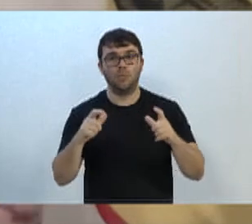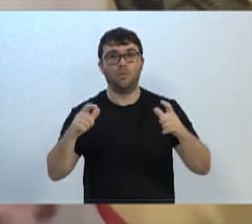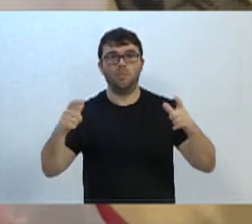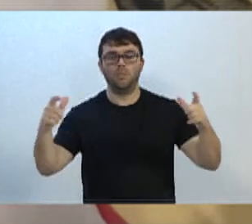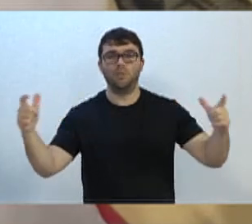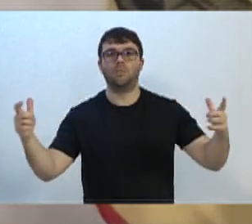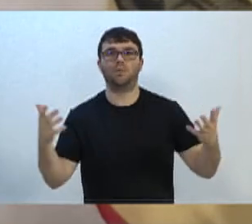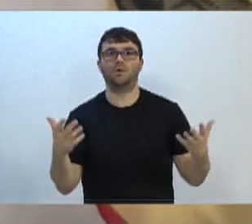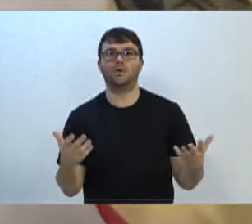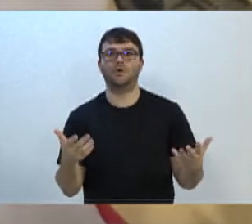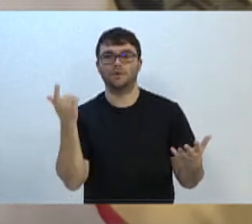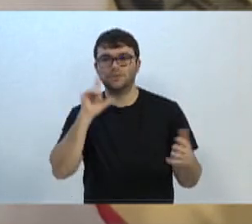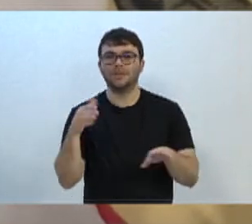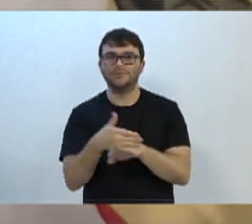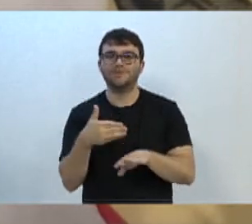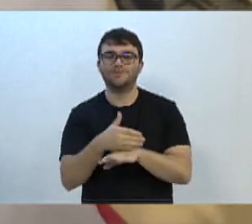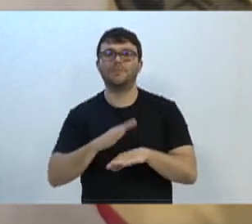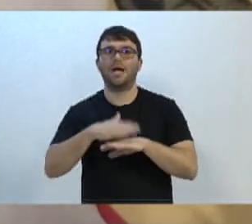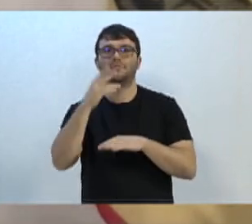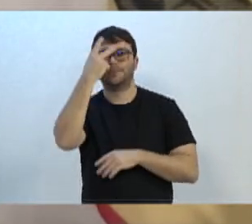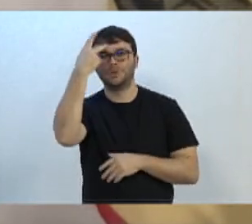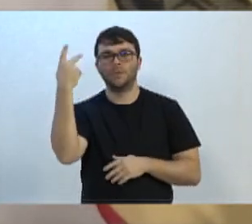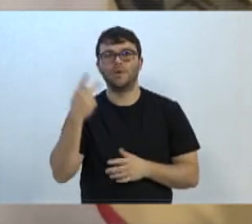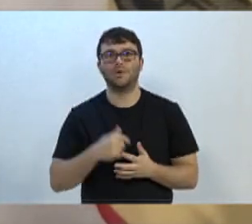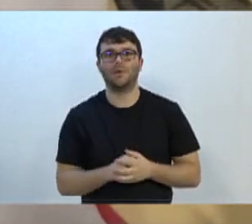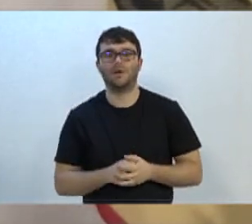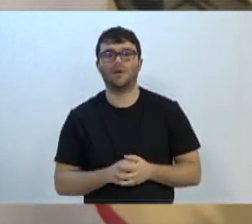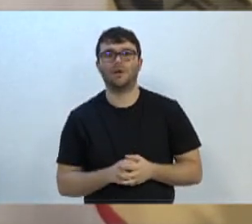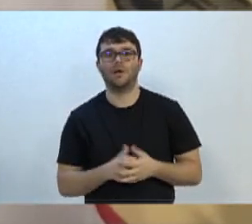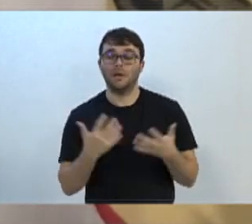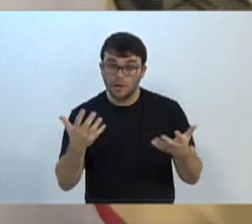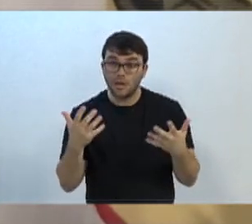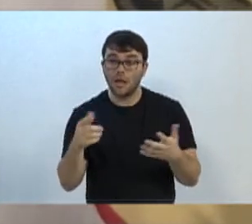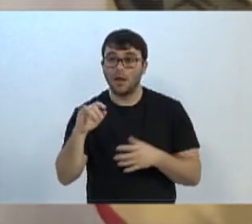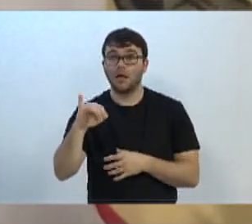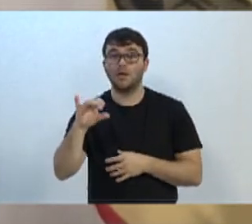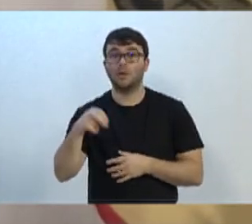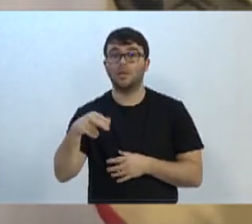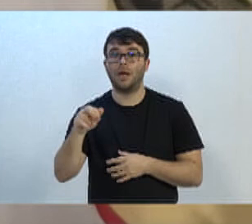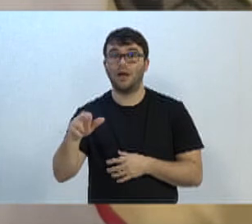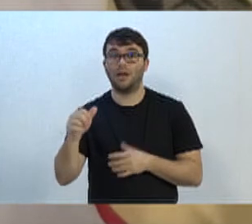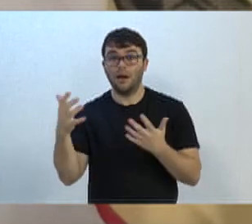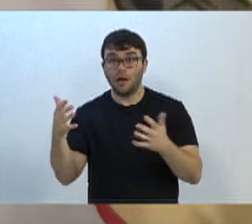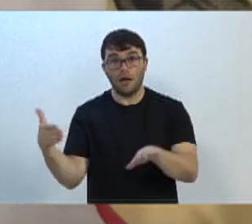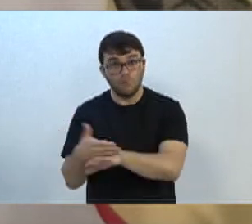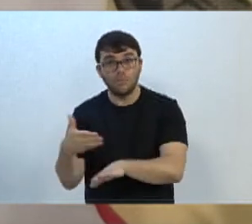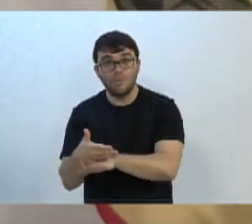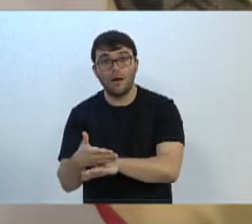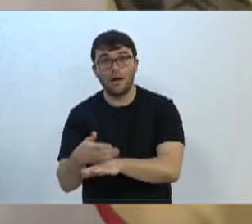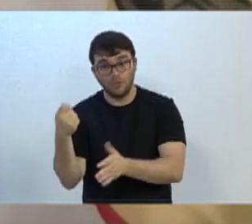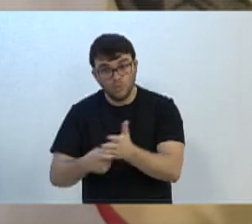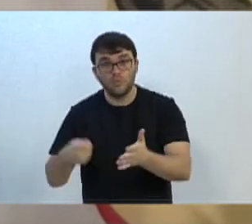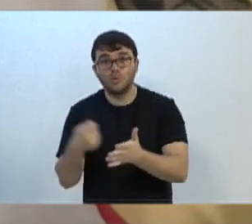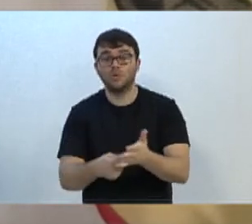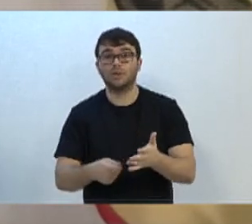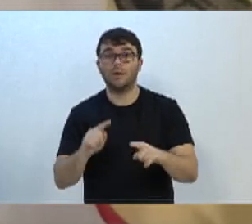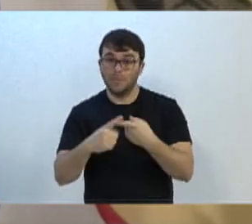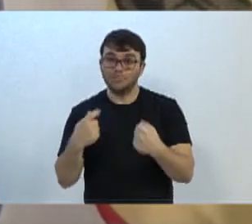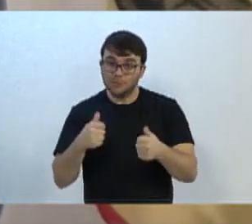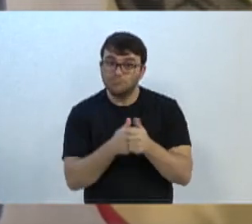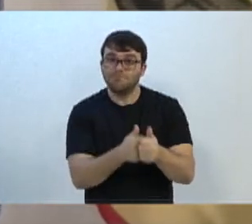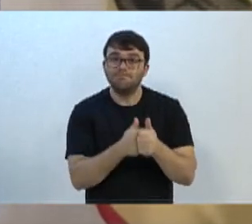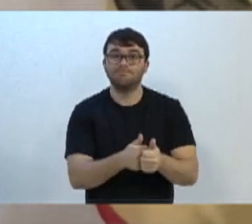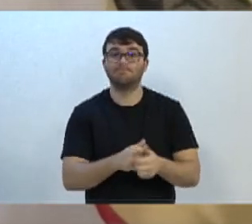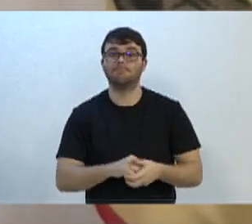cada vez vem trazendo mais pessoas e nós queremos Yonara queremos você lá firme e forte para lutar mas tem que acompanhar